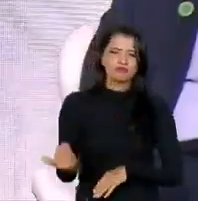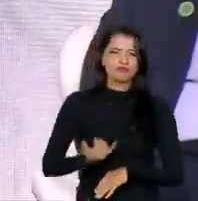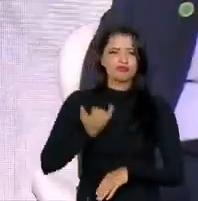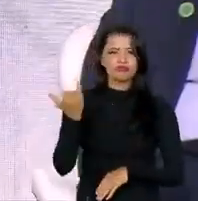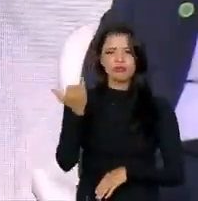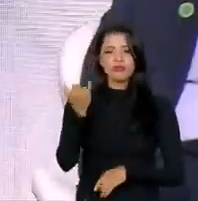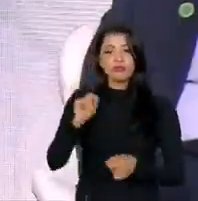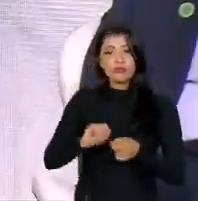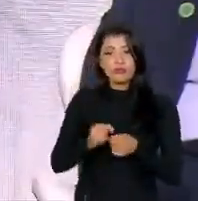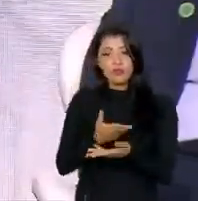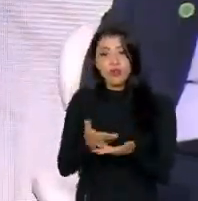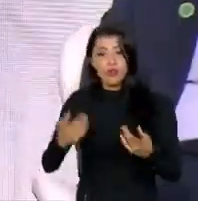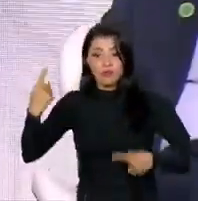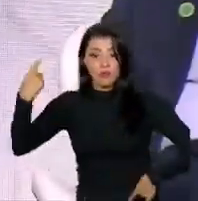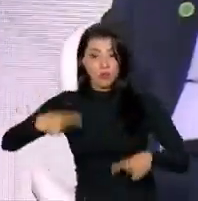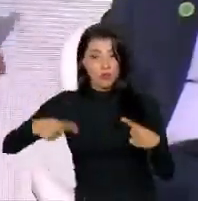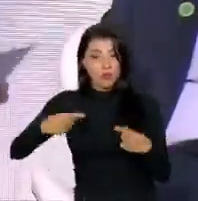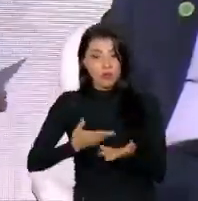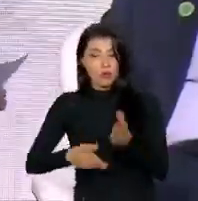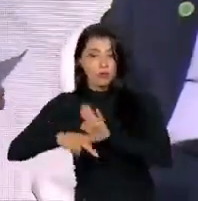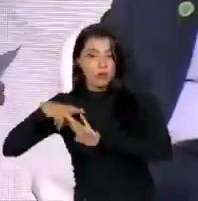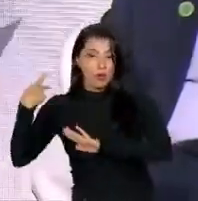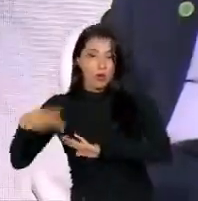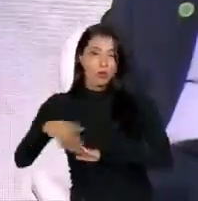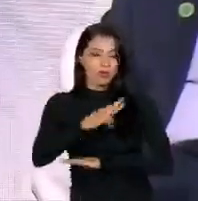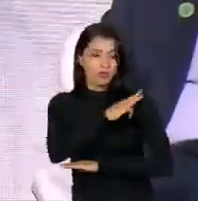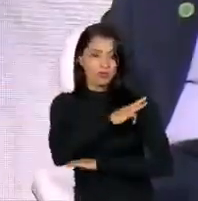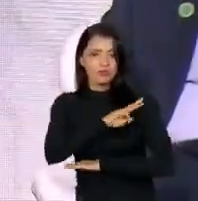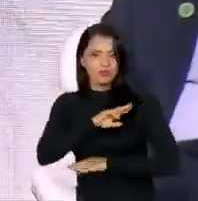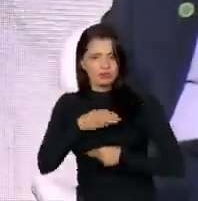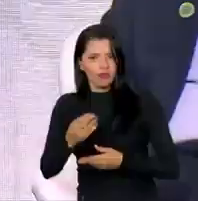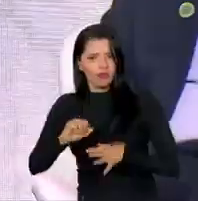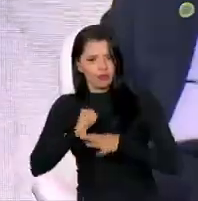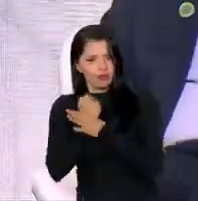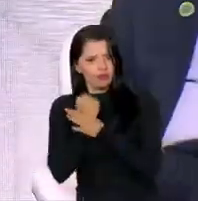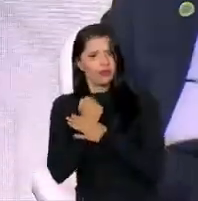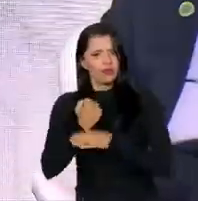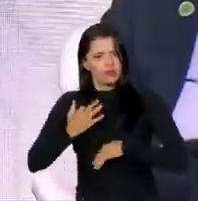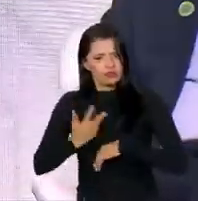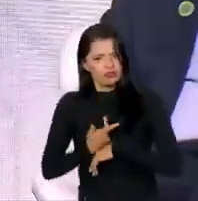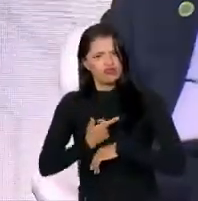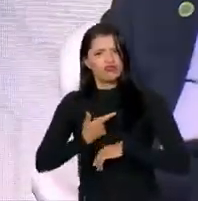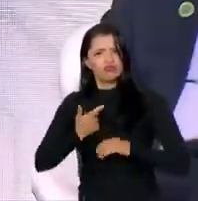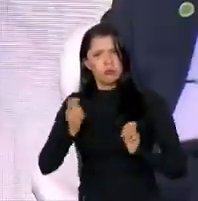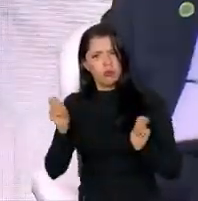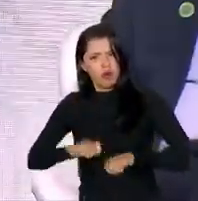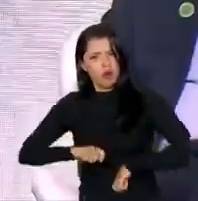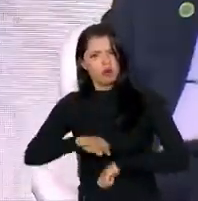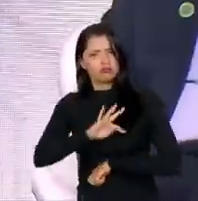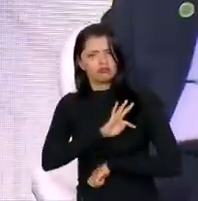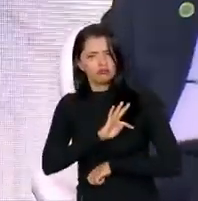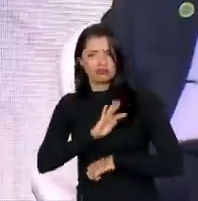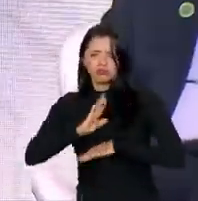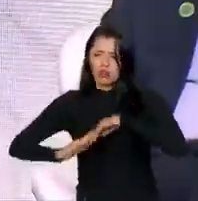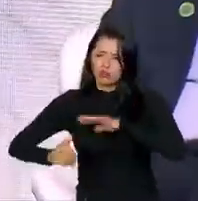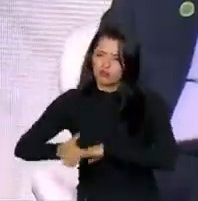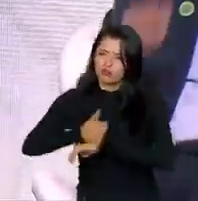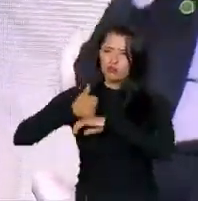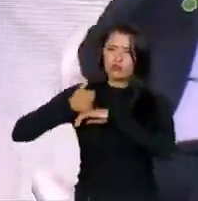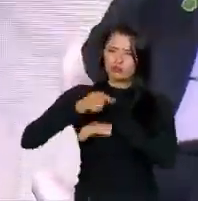importante. Fazer com que a política do ensino médio garanta essa qualificação técnica, essa qualificação